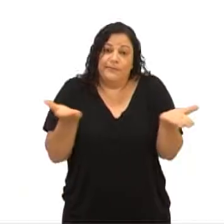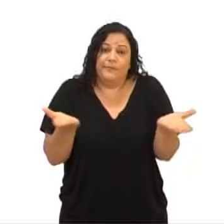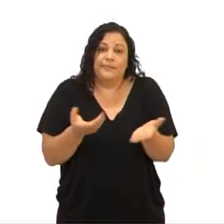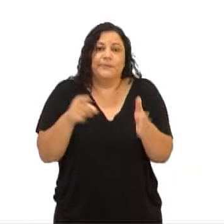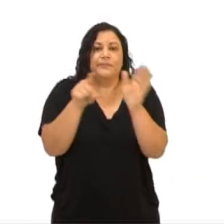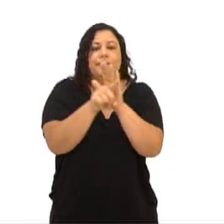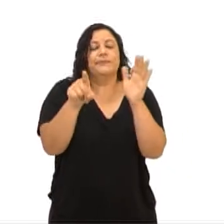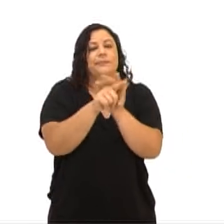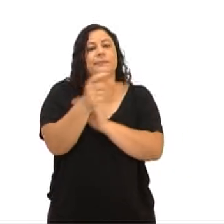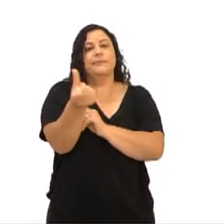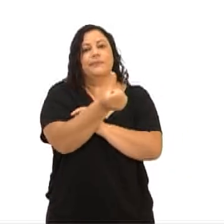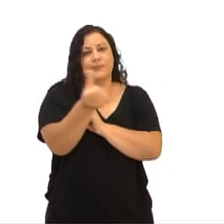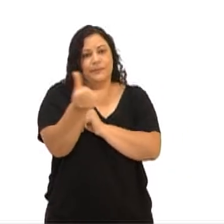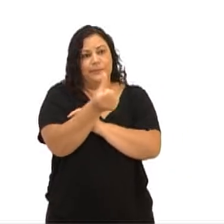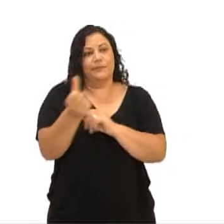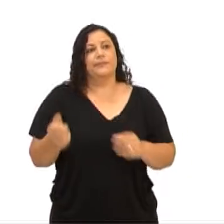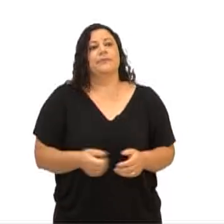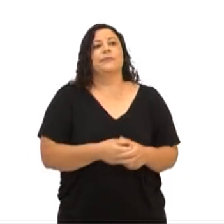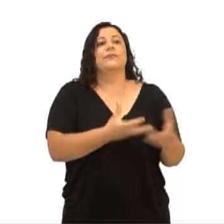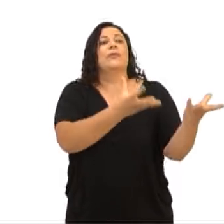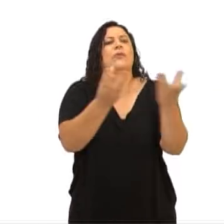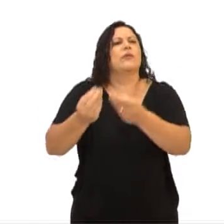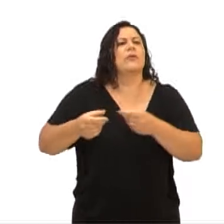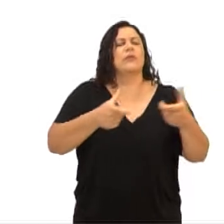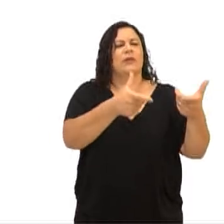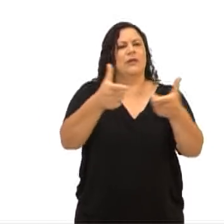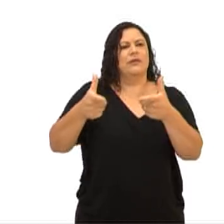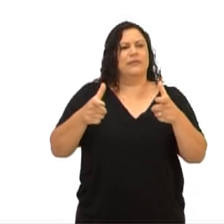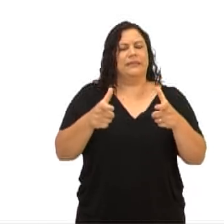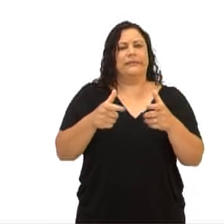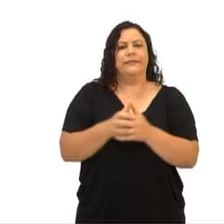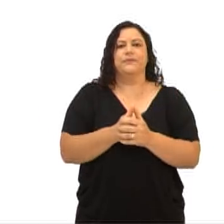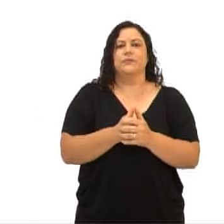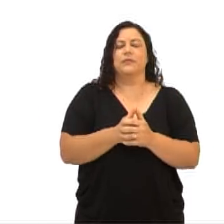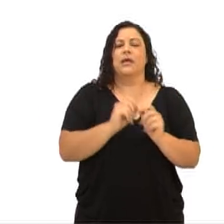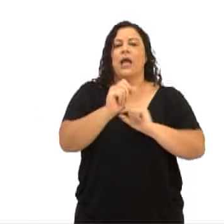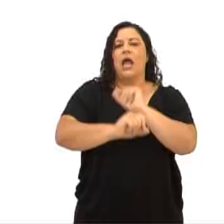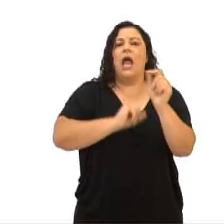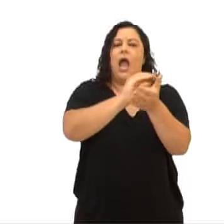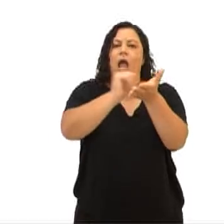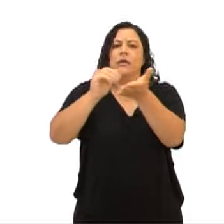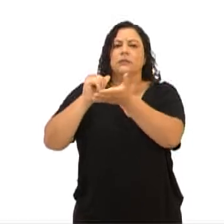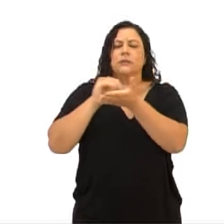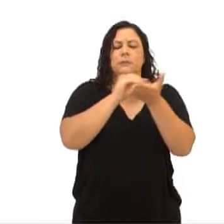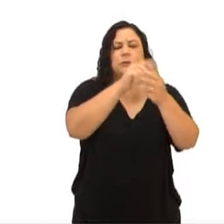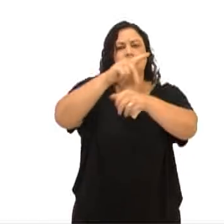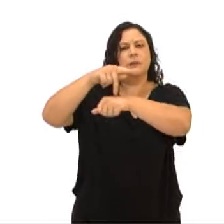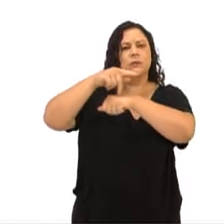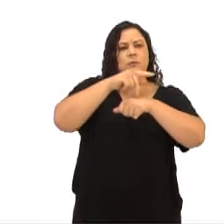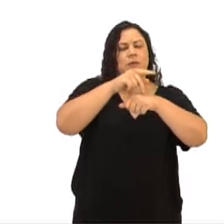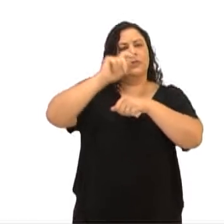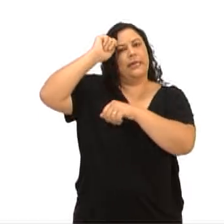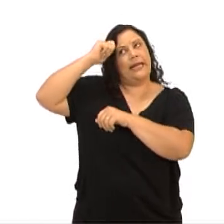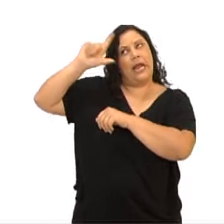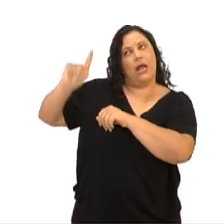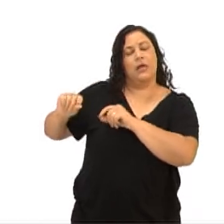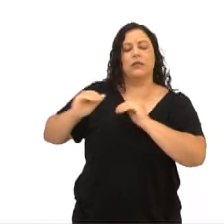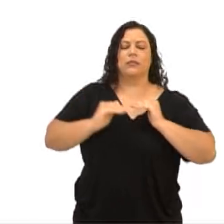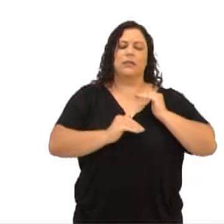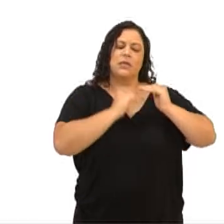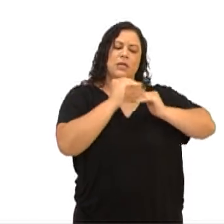número 6. Muitas áreas destinadas à exploração mineral na África desenvolvem um extrativismo